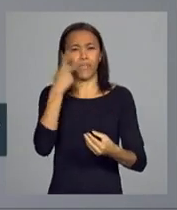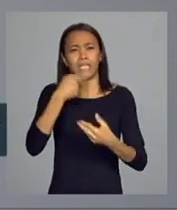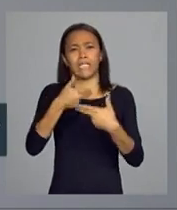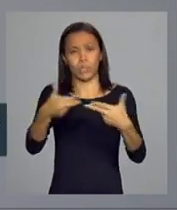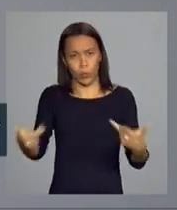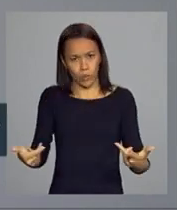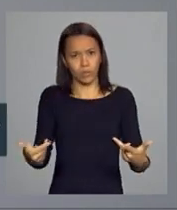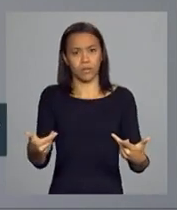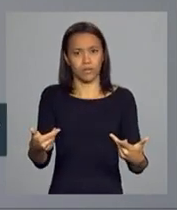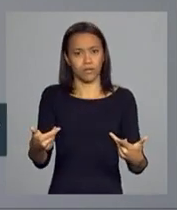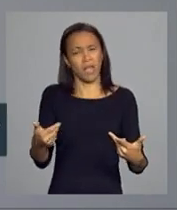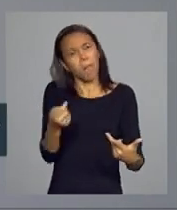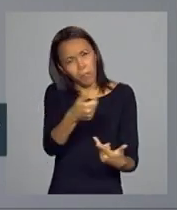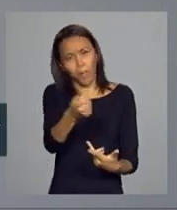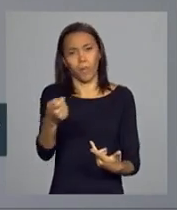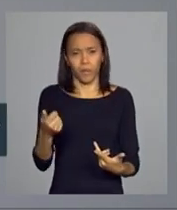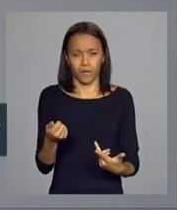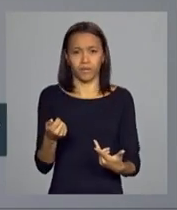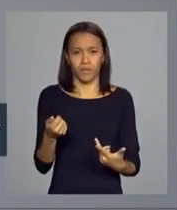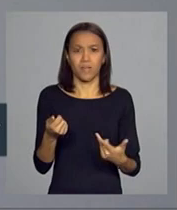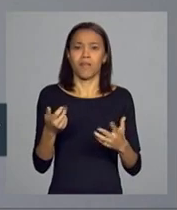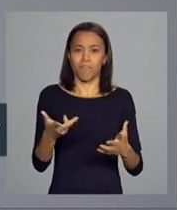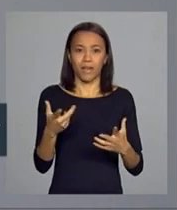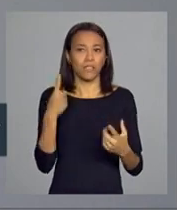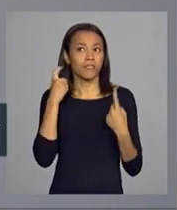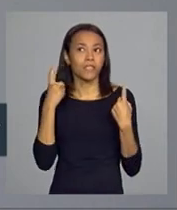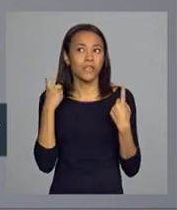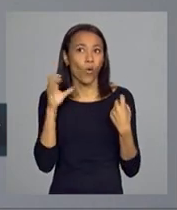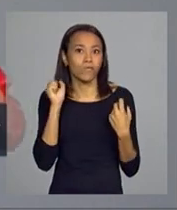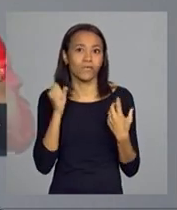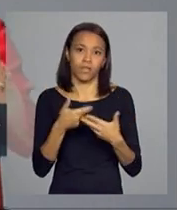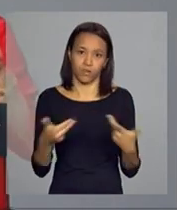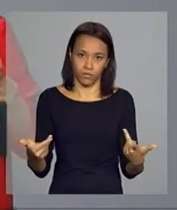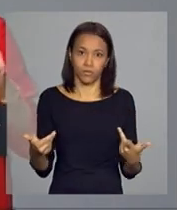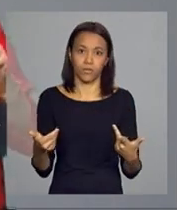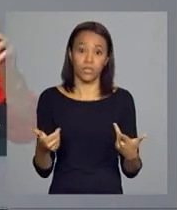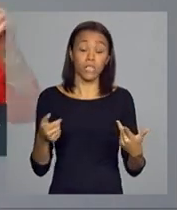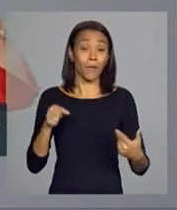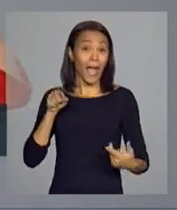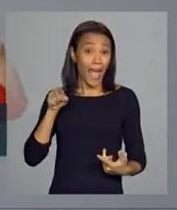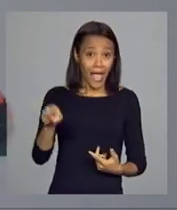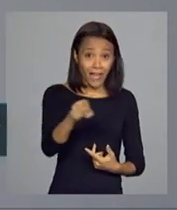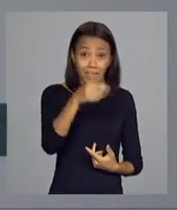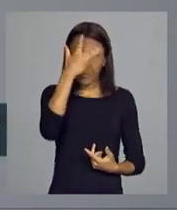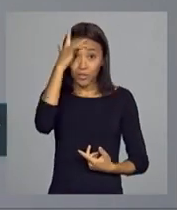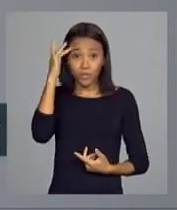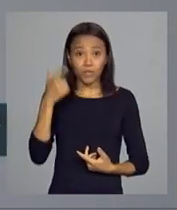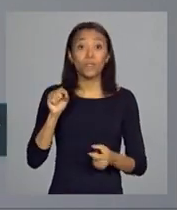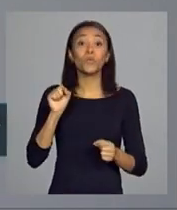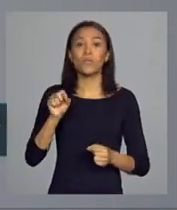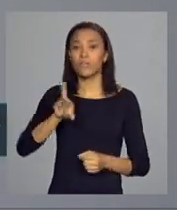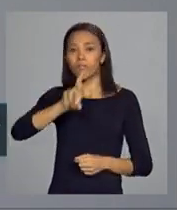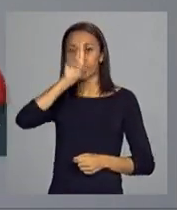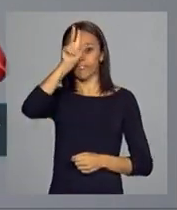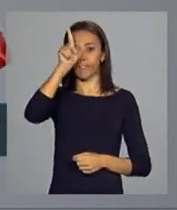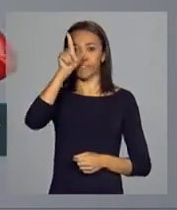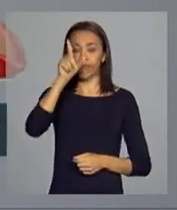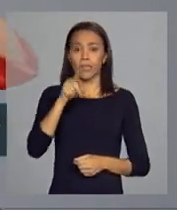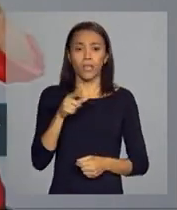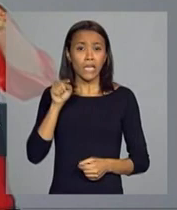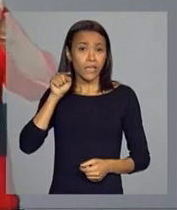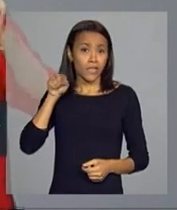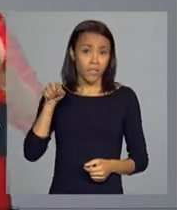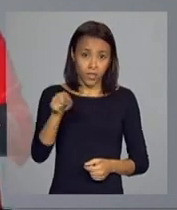Muita também não é. É pouca, mas faz barulho. Essas pessoas estão equivocadas.